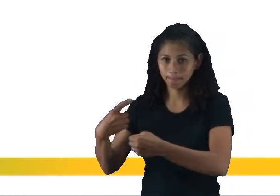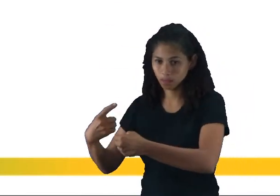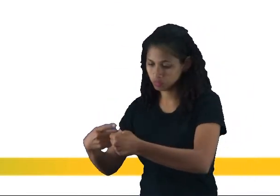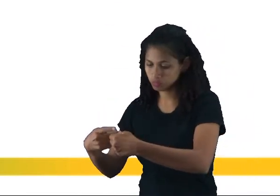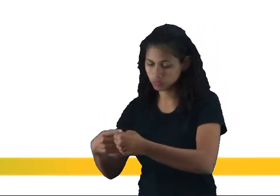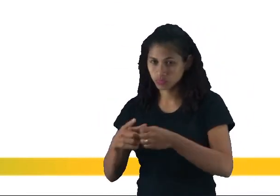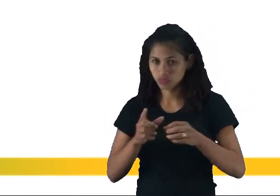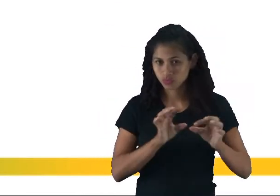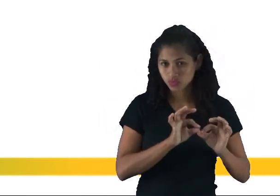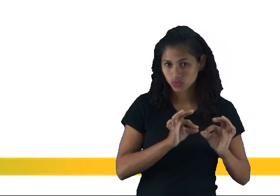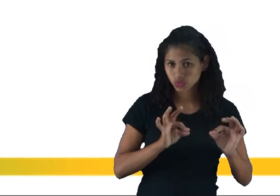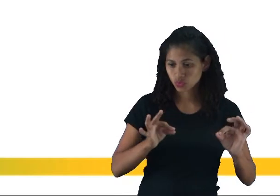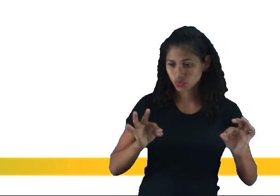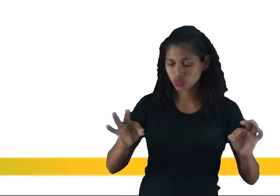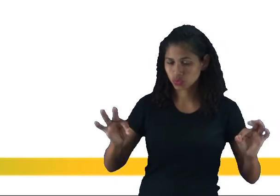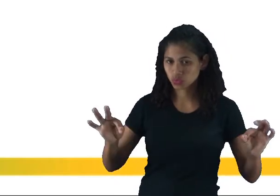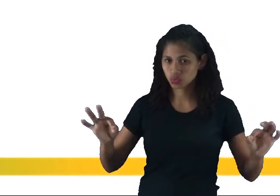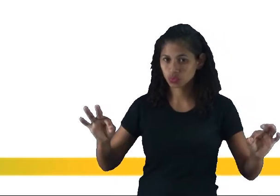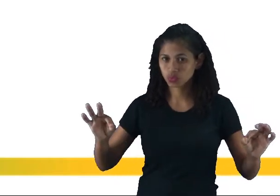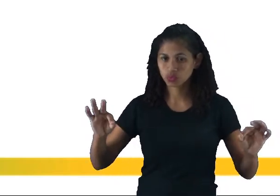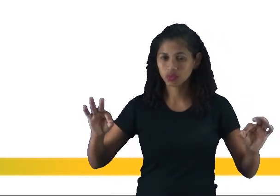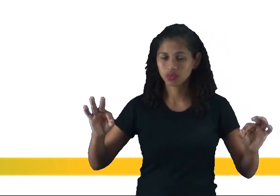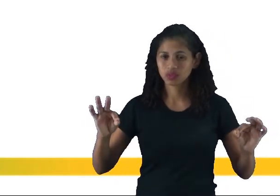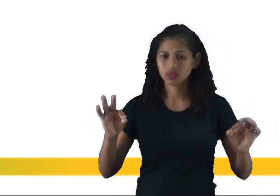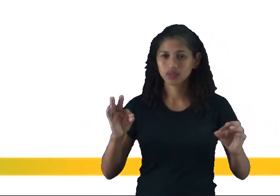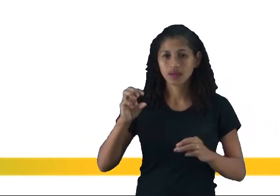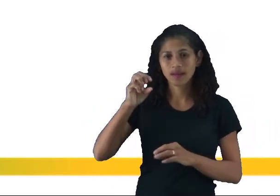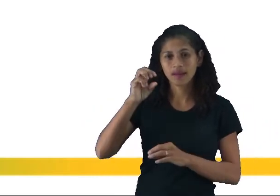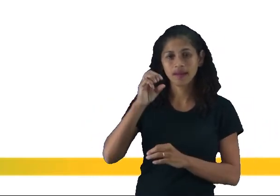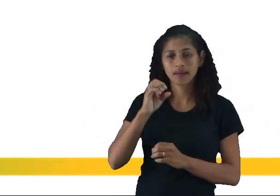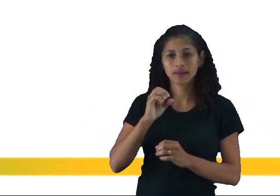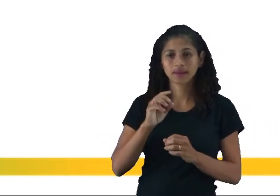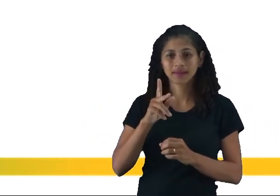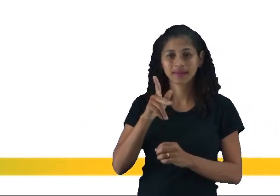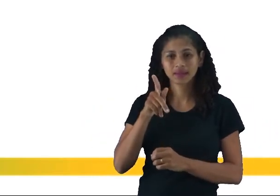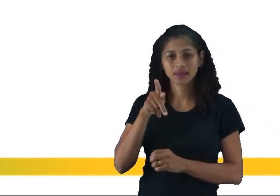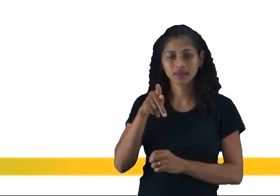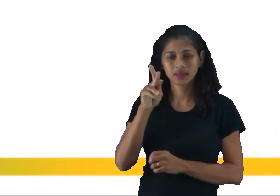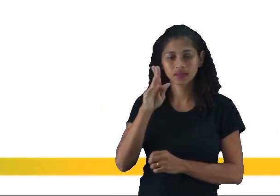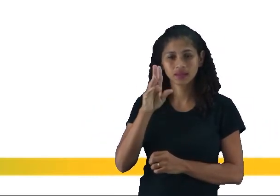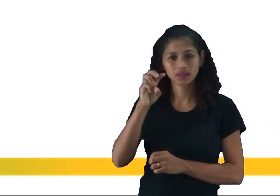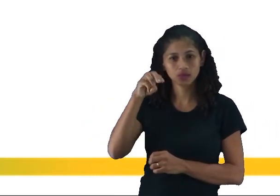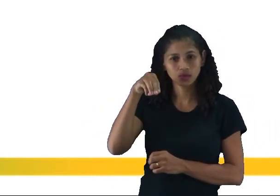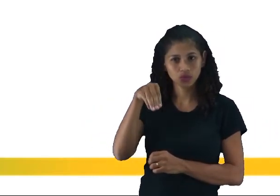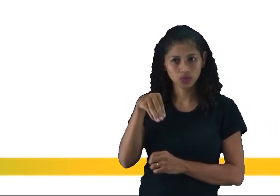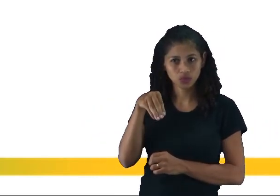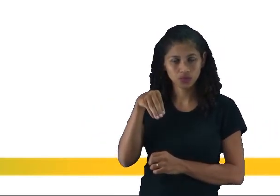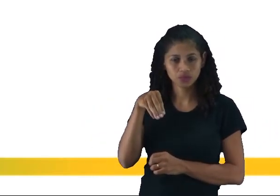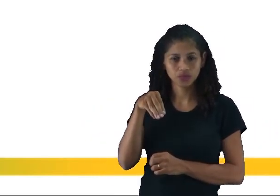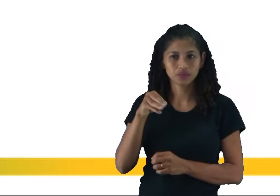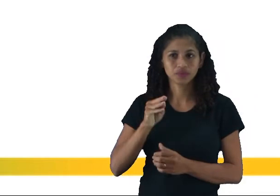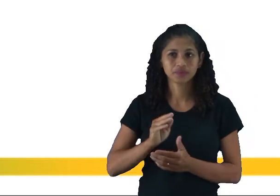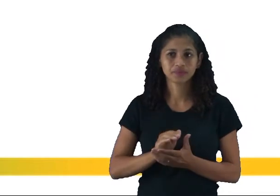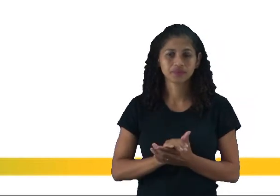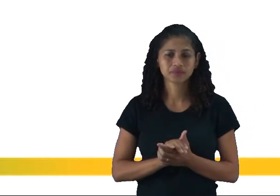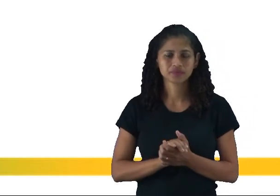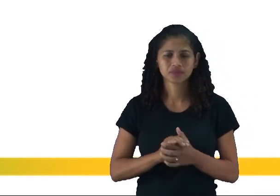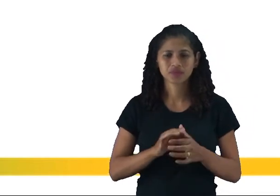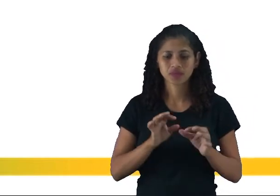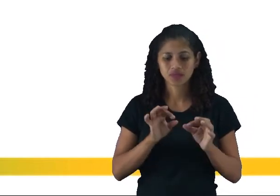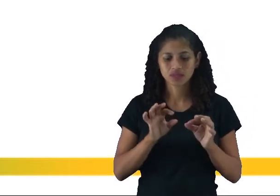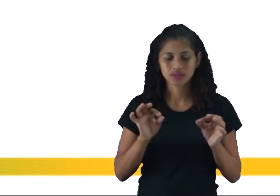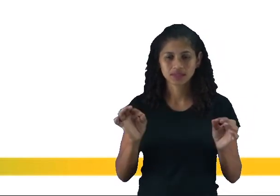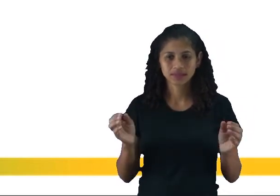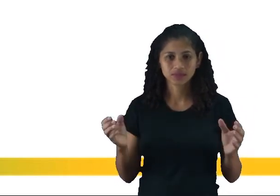aí pelas letras km, certo? Mas Quando falamos em distâncias menores, como